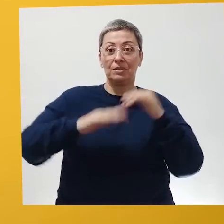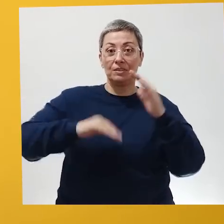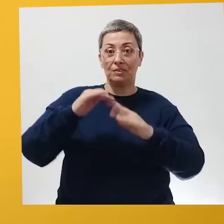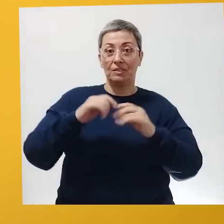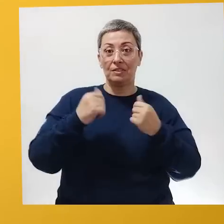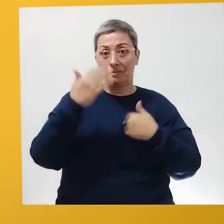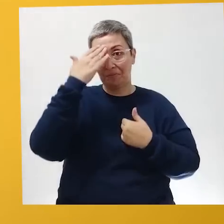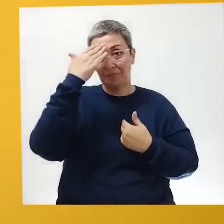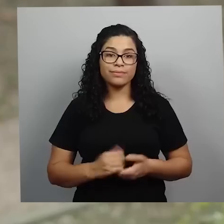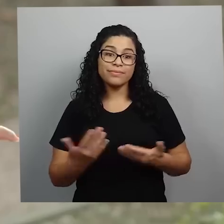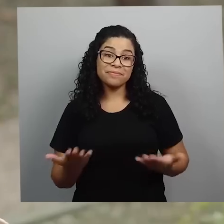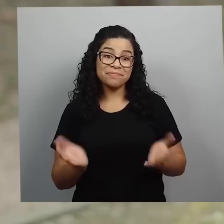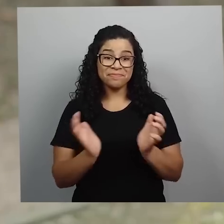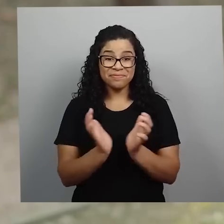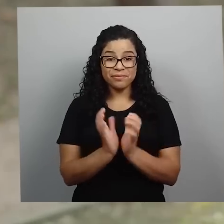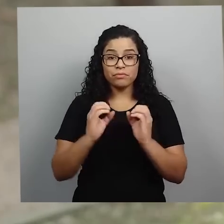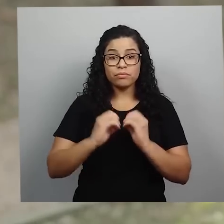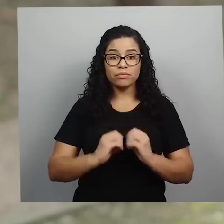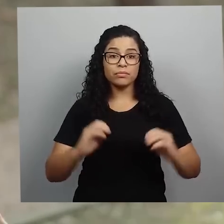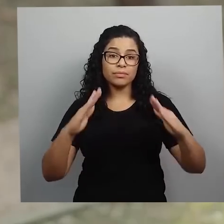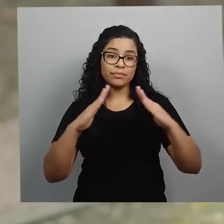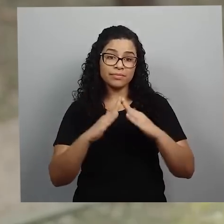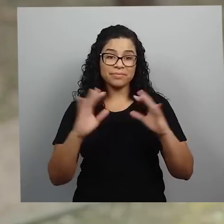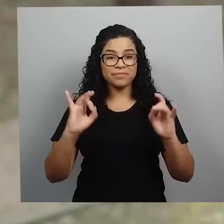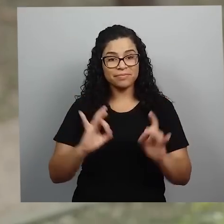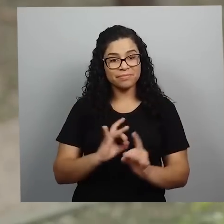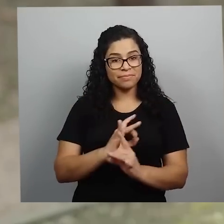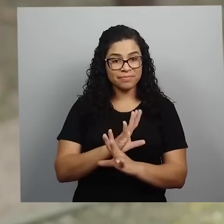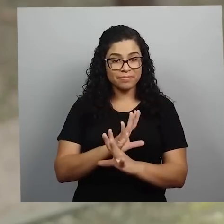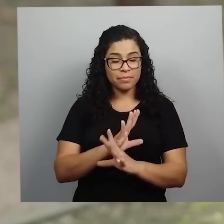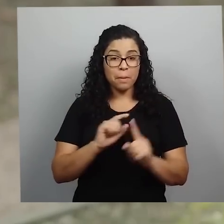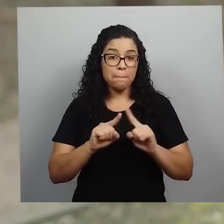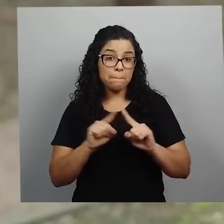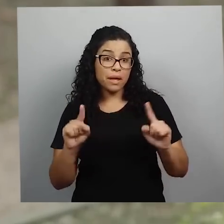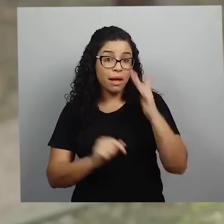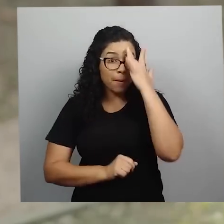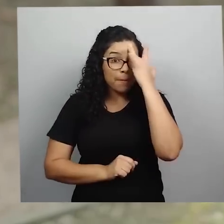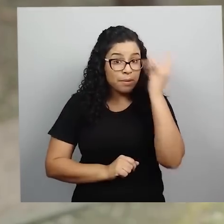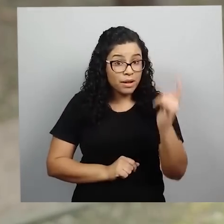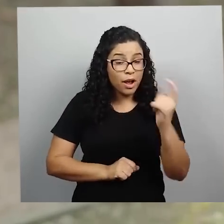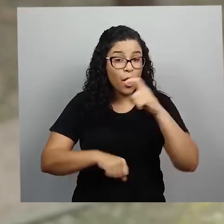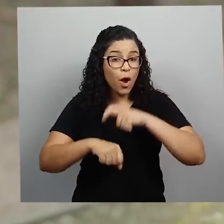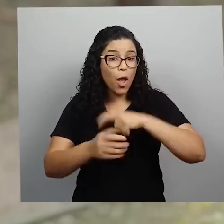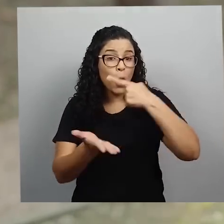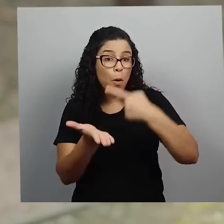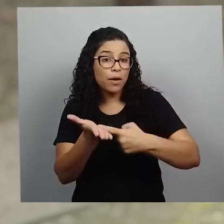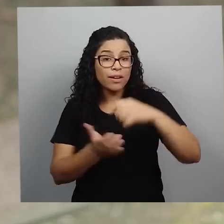atividade. Obrigada! E é isso aí, turminha, o programa de hoje chegou ao fim, mas amanhã a